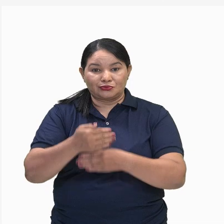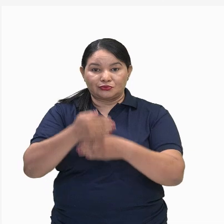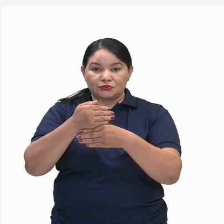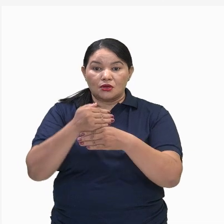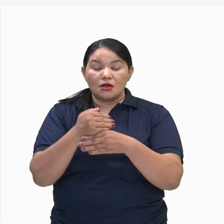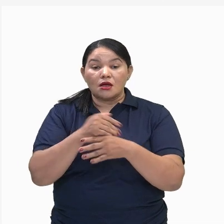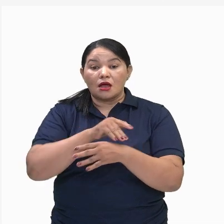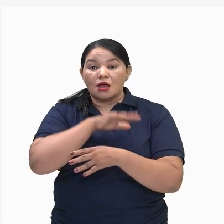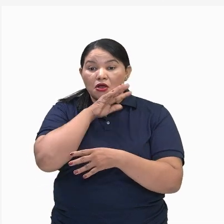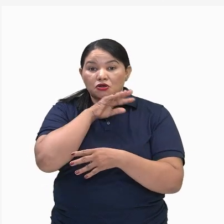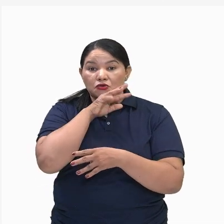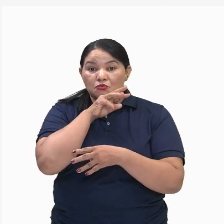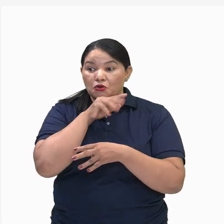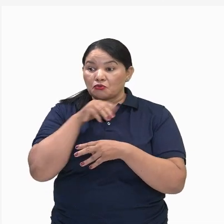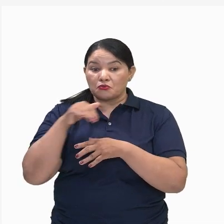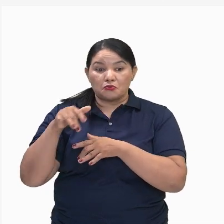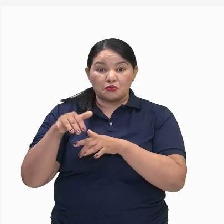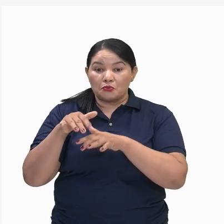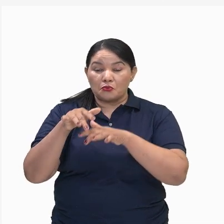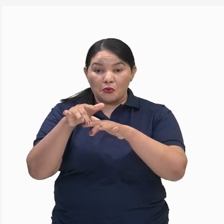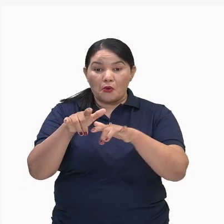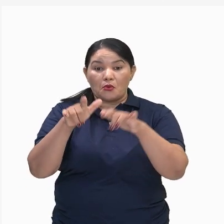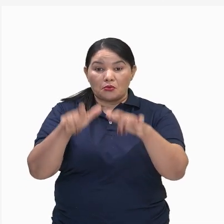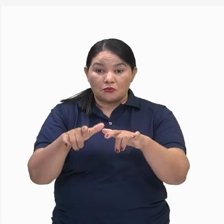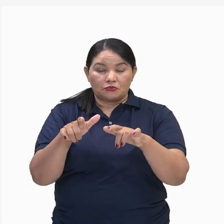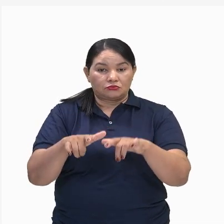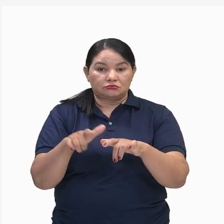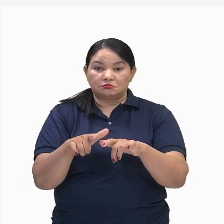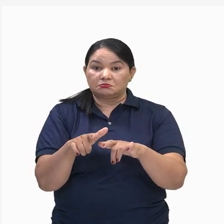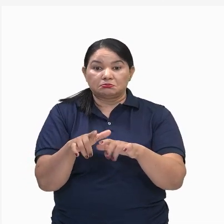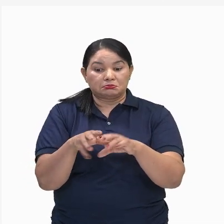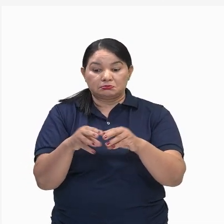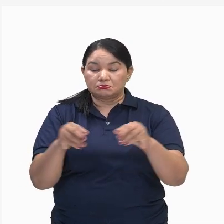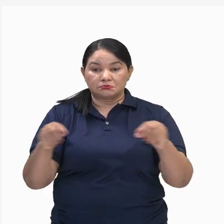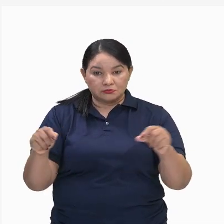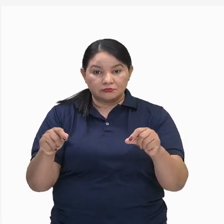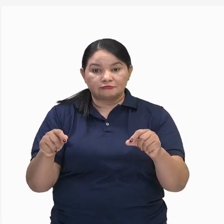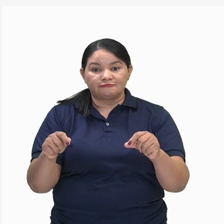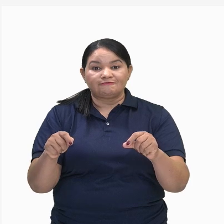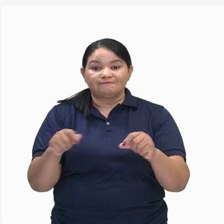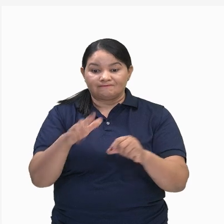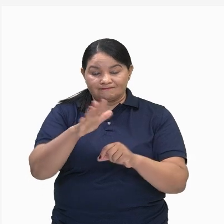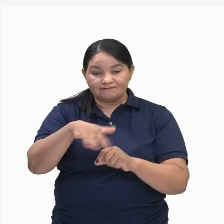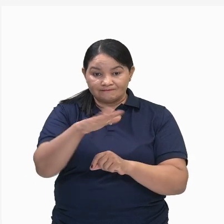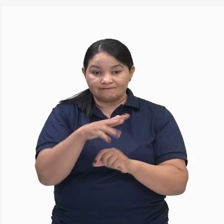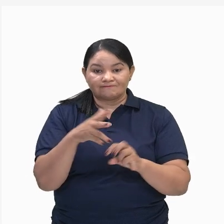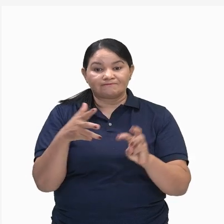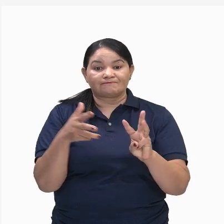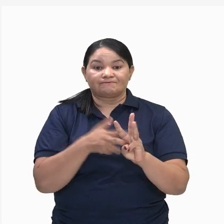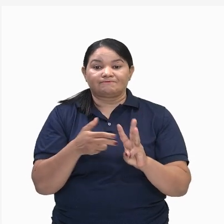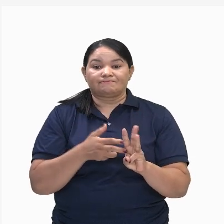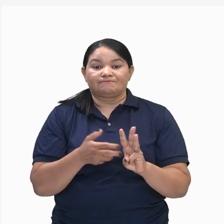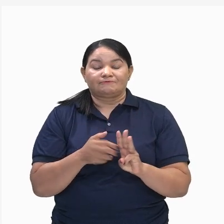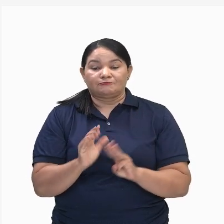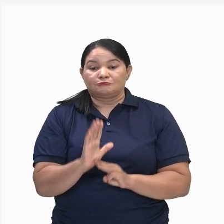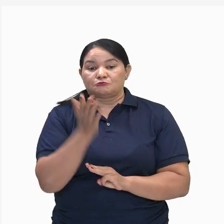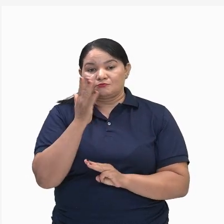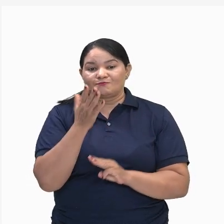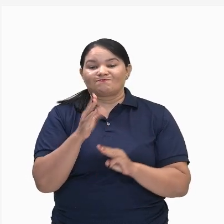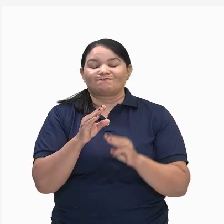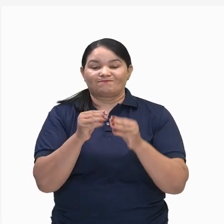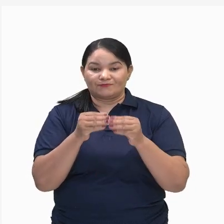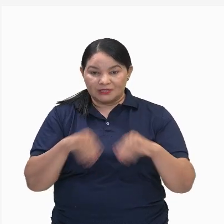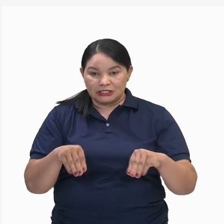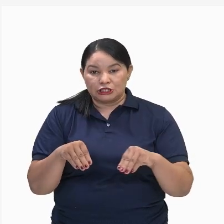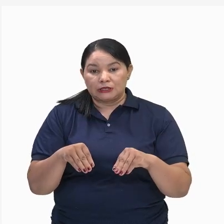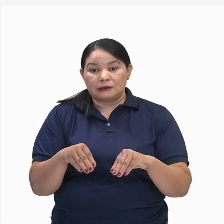animais não migram mais, né, para as áreas onde estão, então, esses indígenas. E aí o que acontece? Eles têm um prejuízo